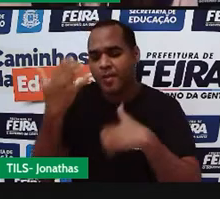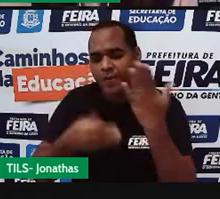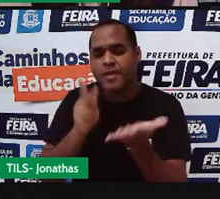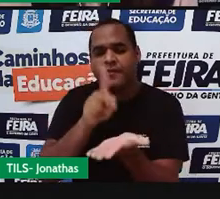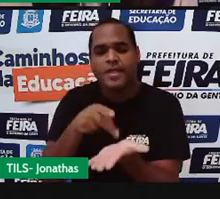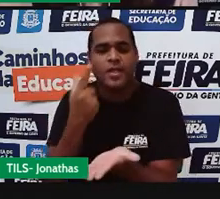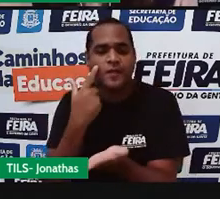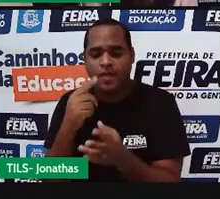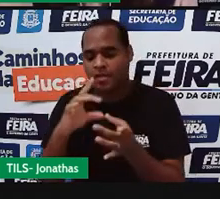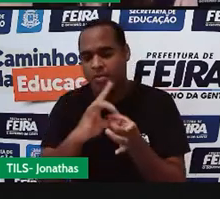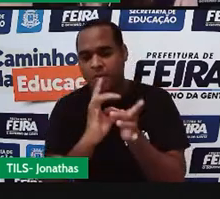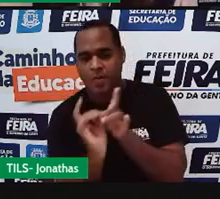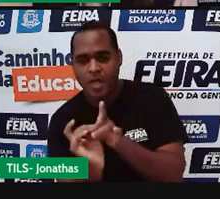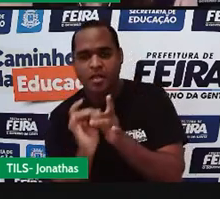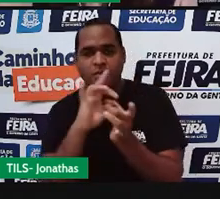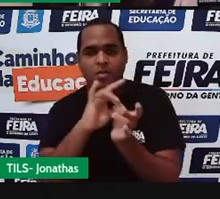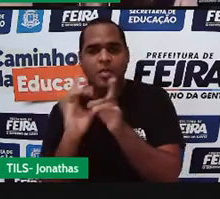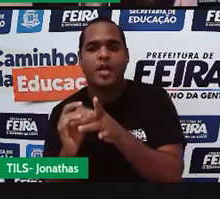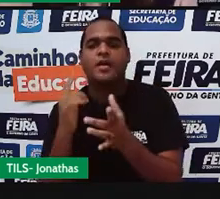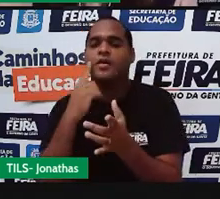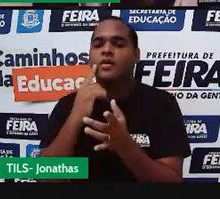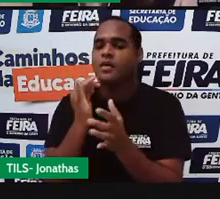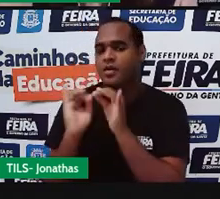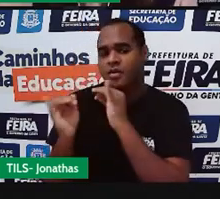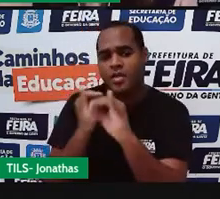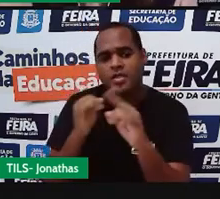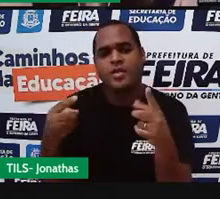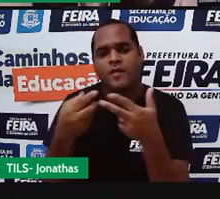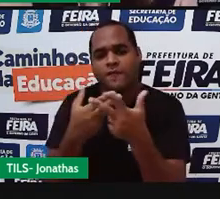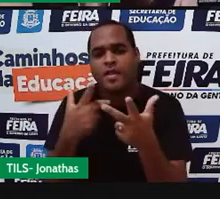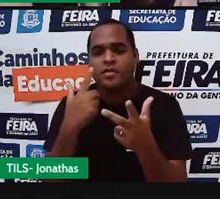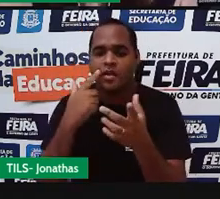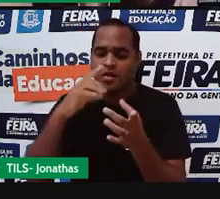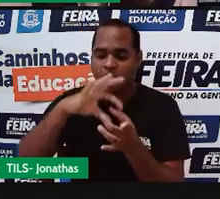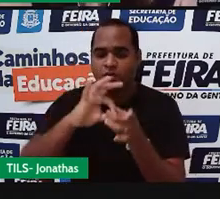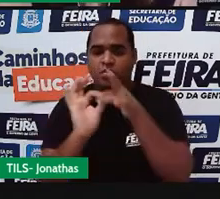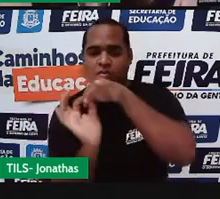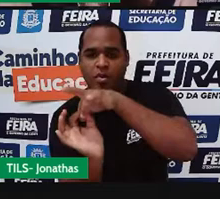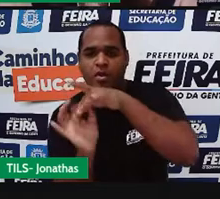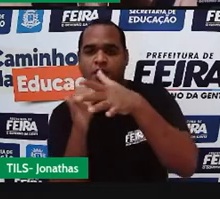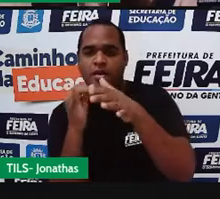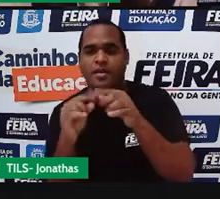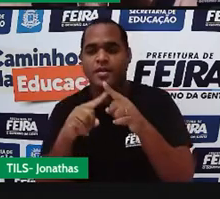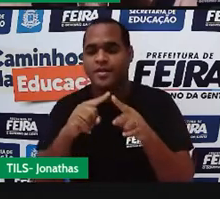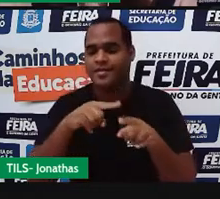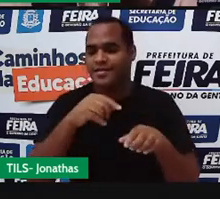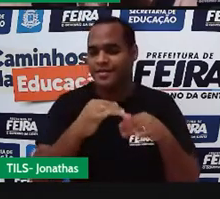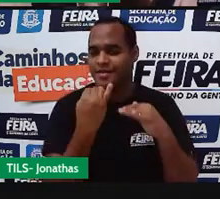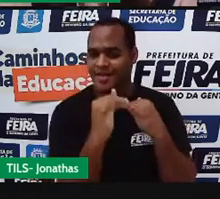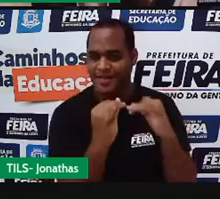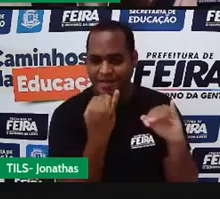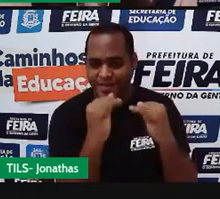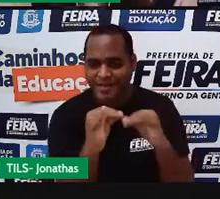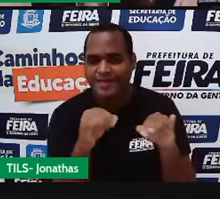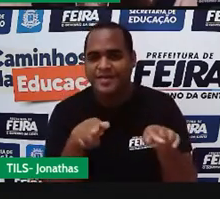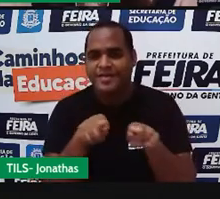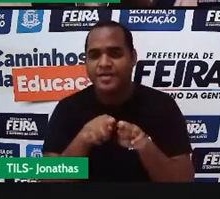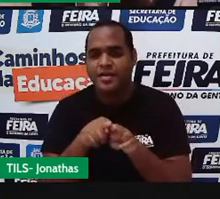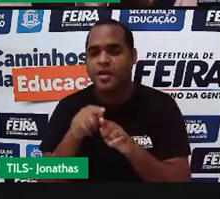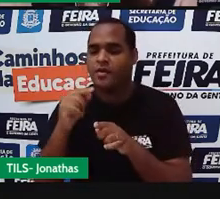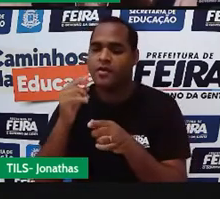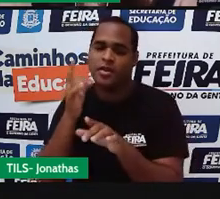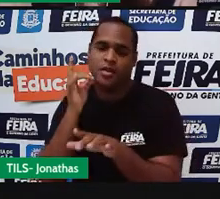viáveis uma reciclagem uso de energias renováveis transporte elétrico a